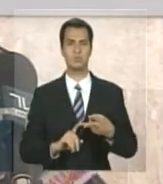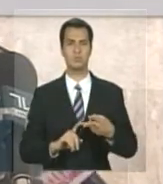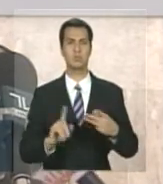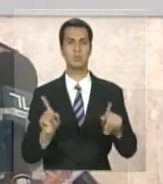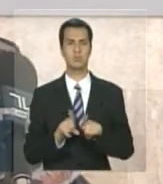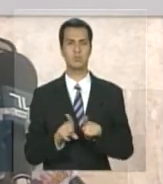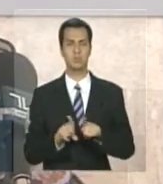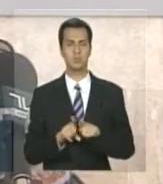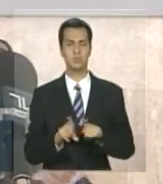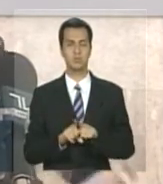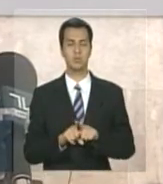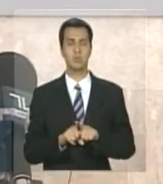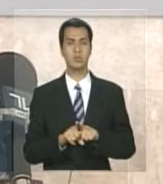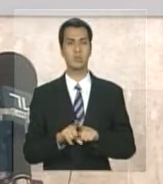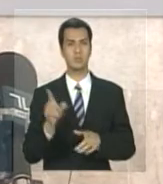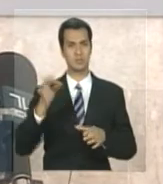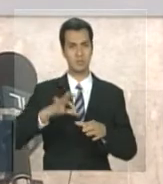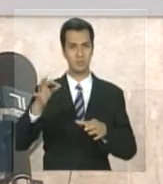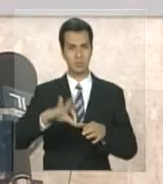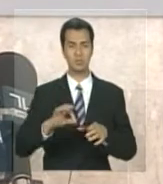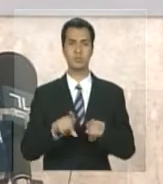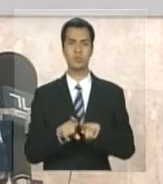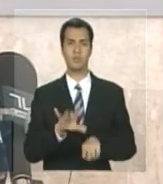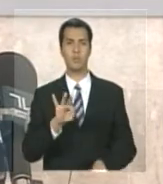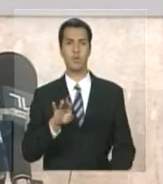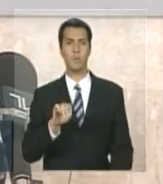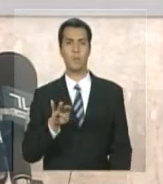sequência, com semente e com fomento.